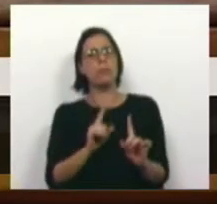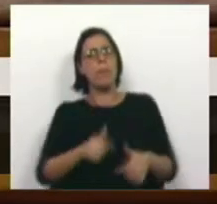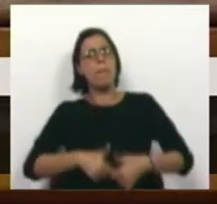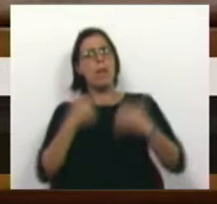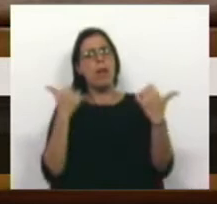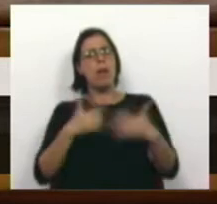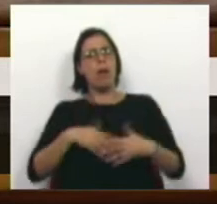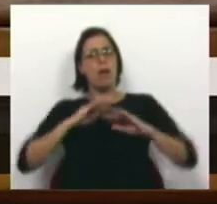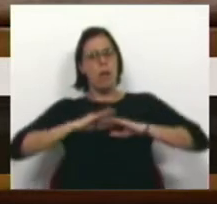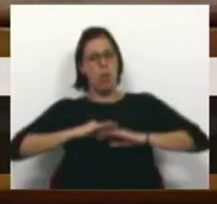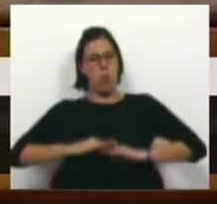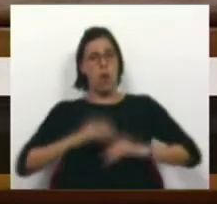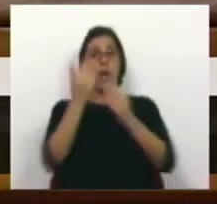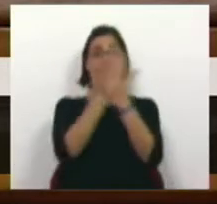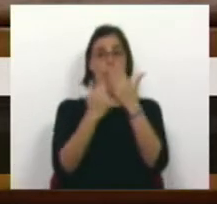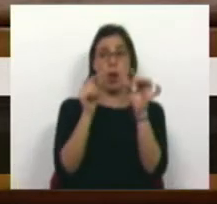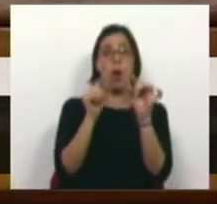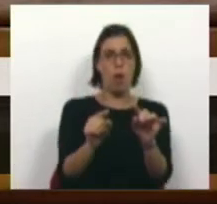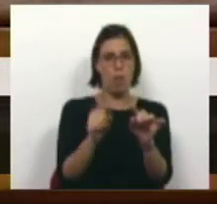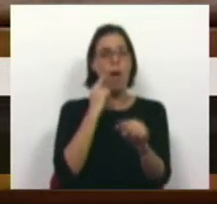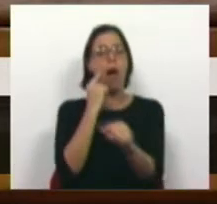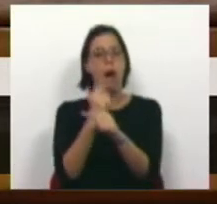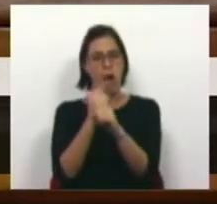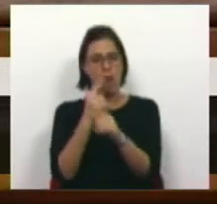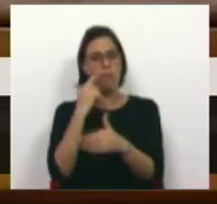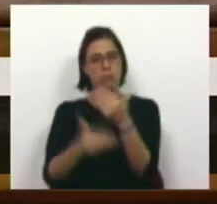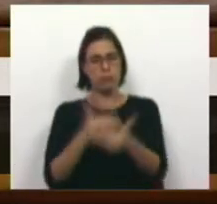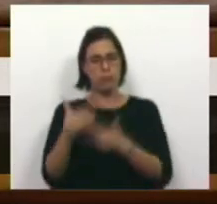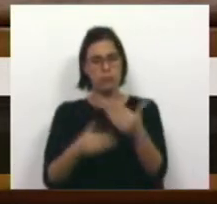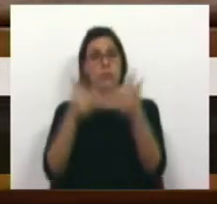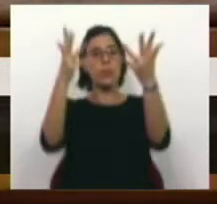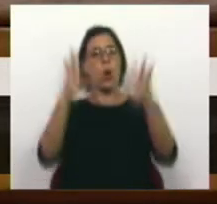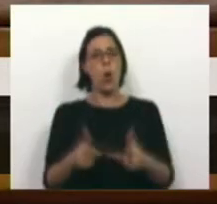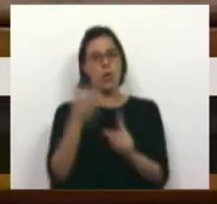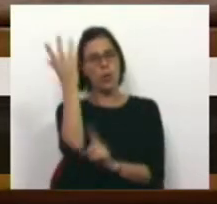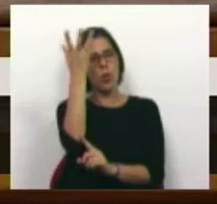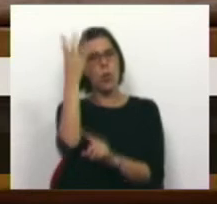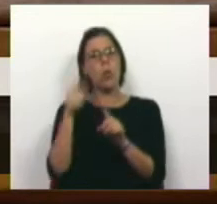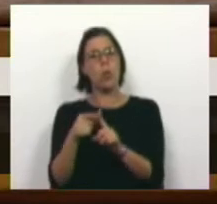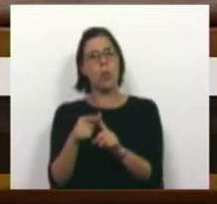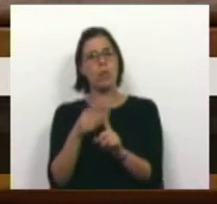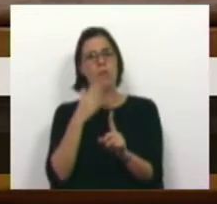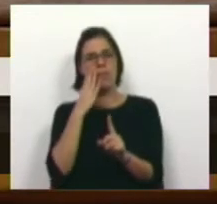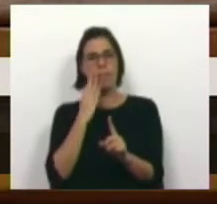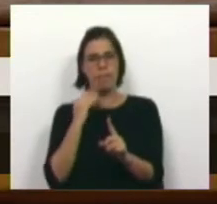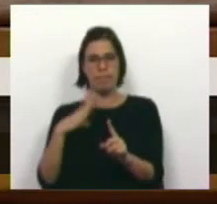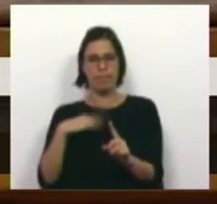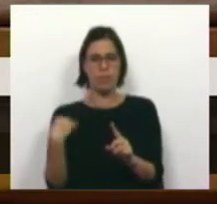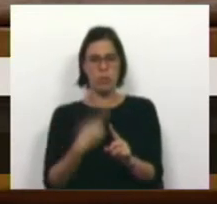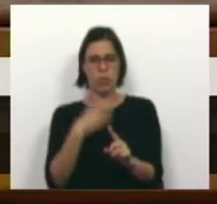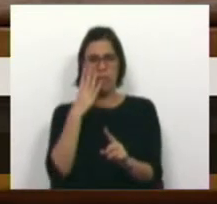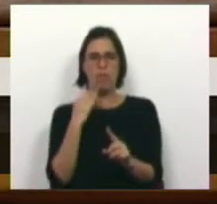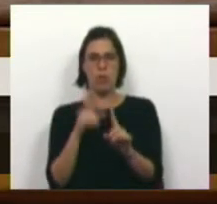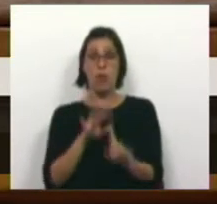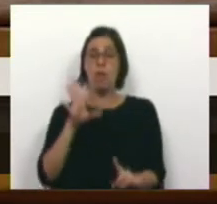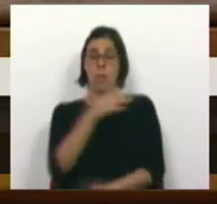melhor respiração da nossa economia continua a conviver com um orçamento para a cultura que só nos pode envergonhar. O